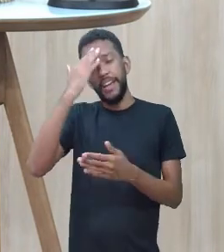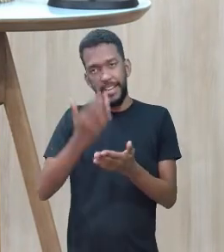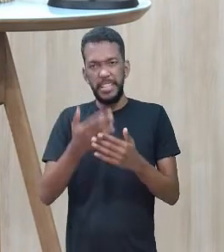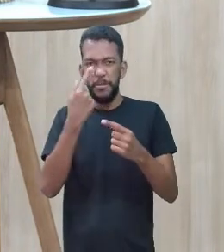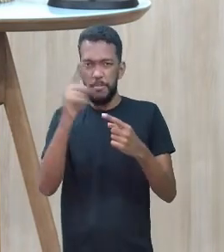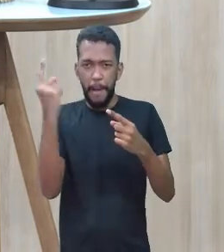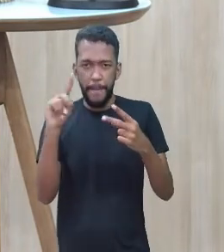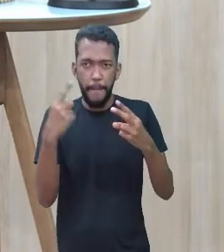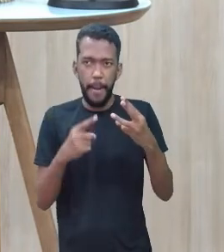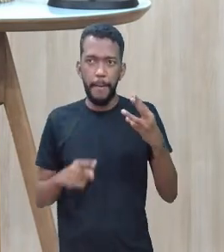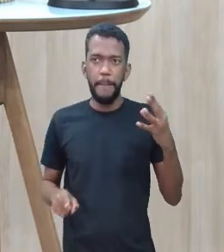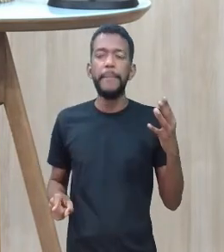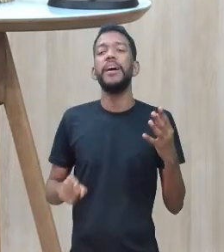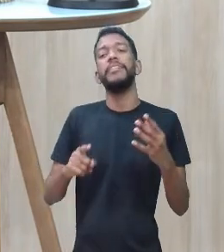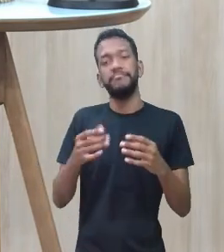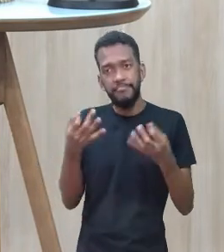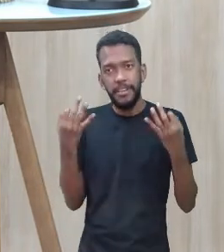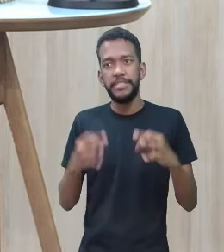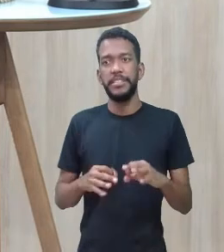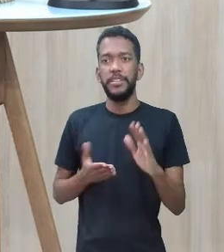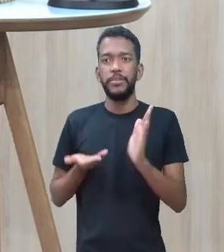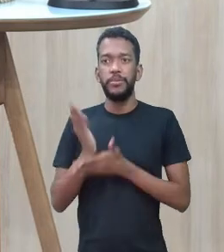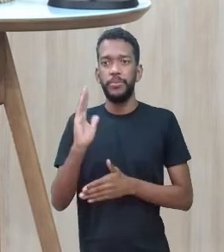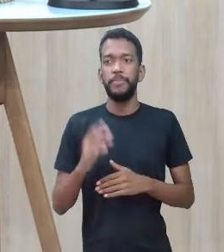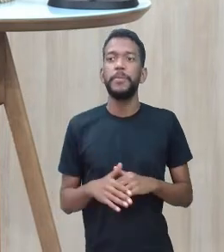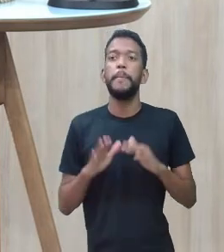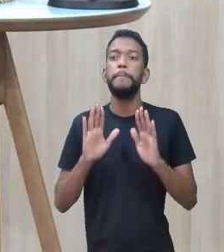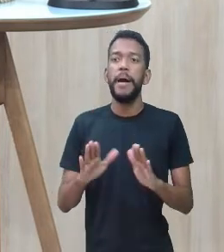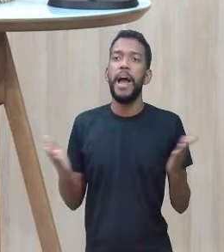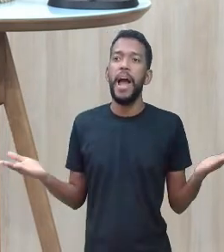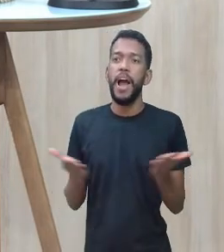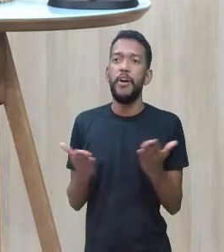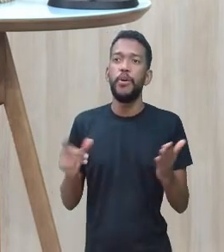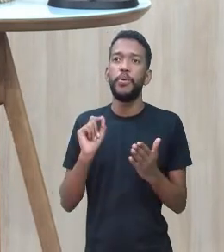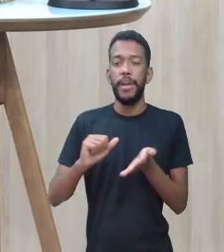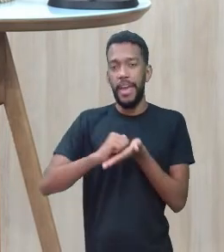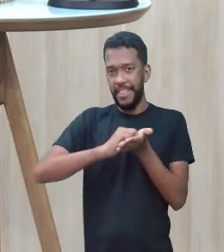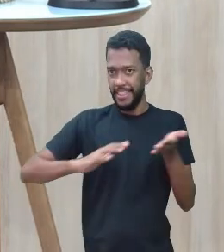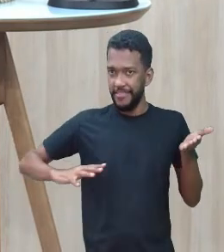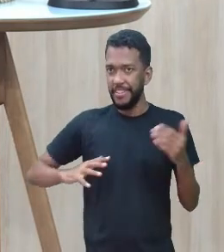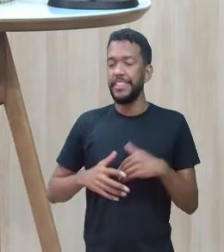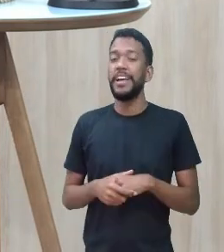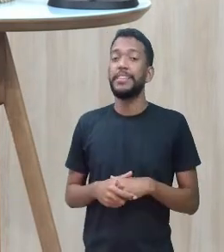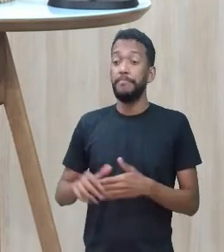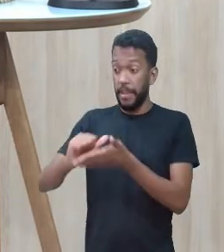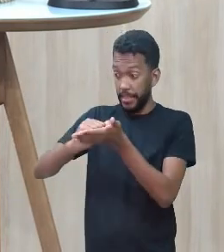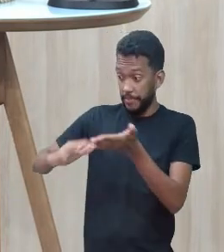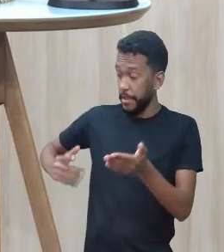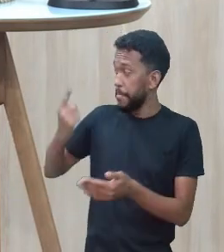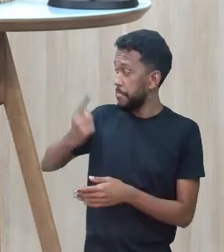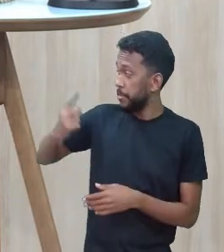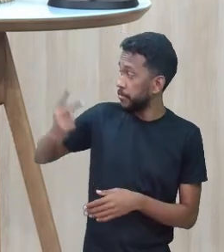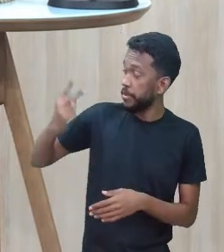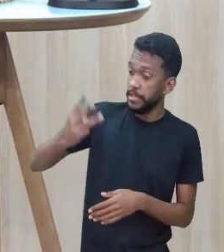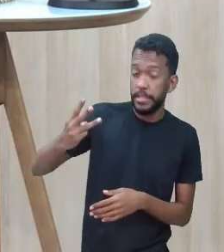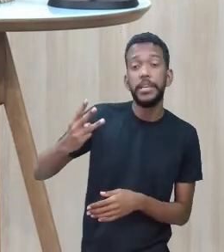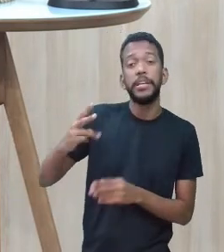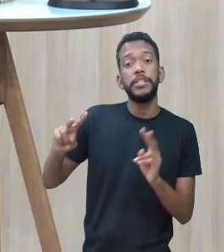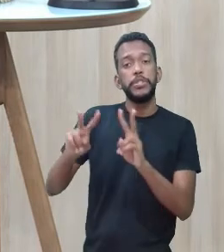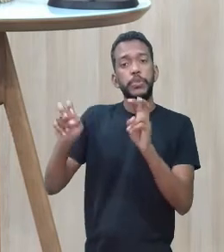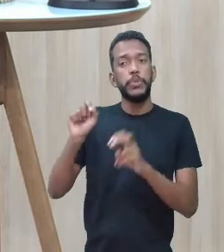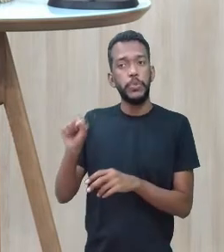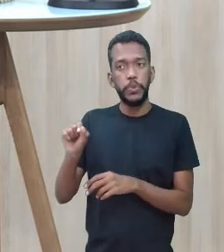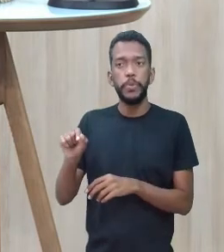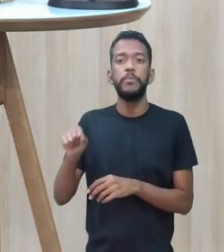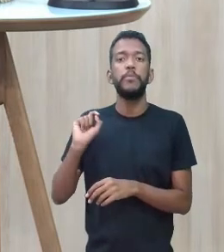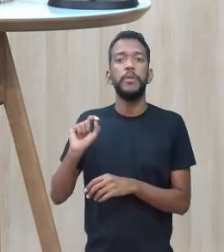gente acertou. Que bom, né, pessoal? Mas agora é hora da atividade. Essa é a nossa terceira aula desse assunto, de teia